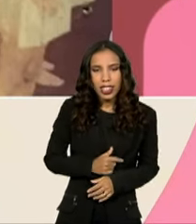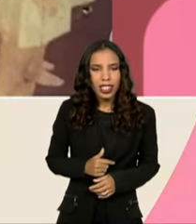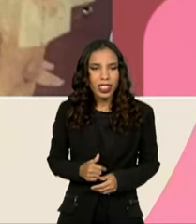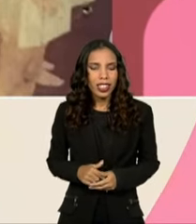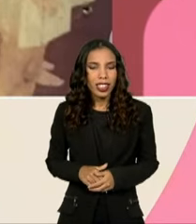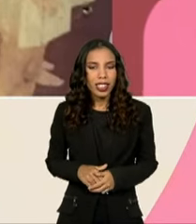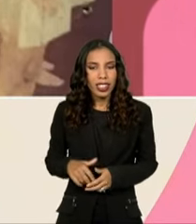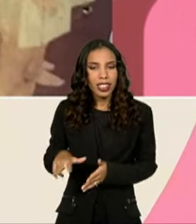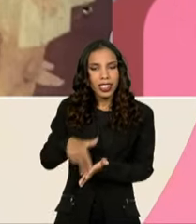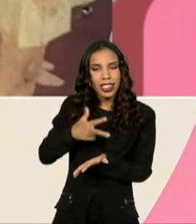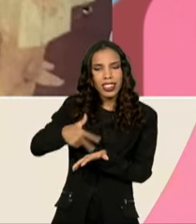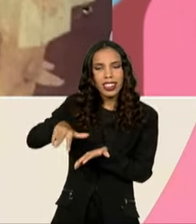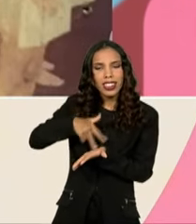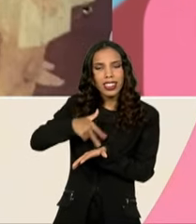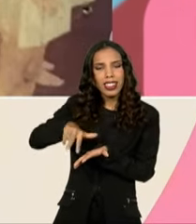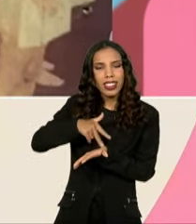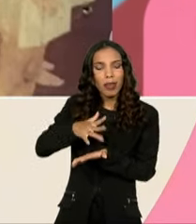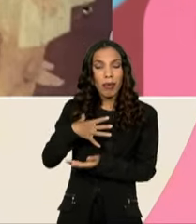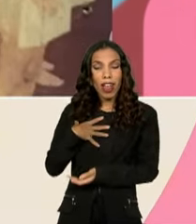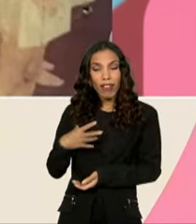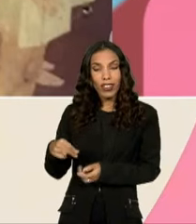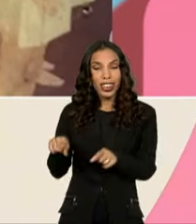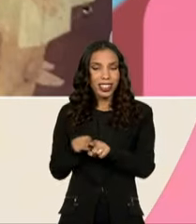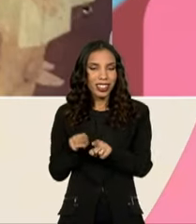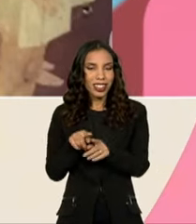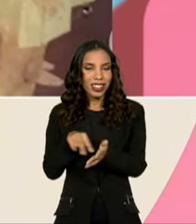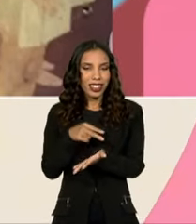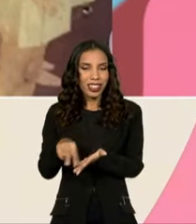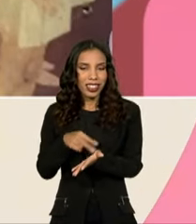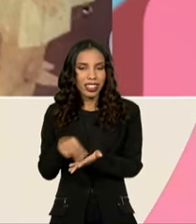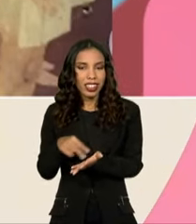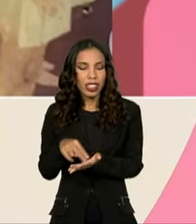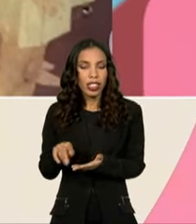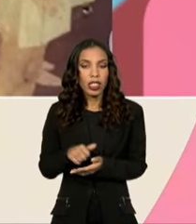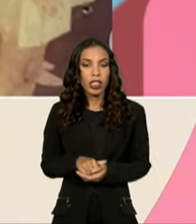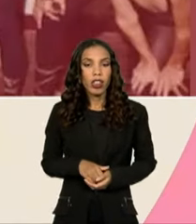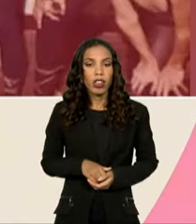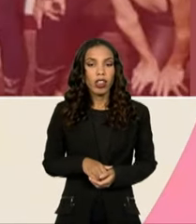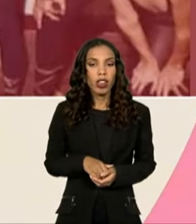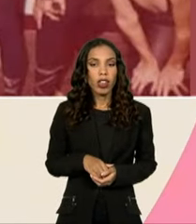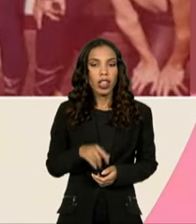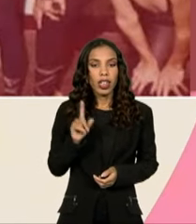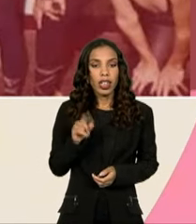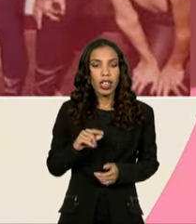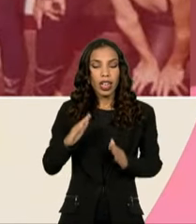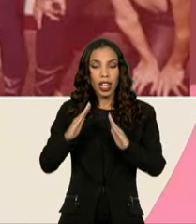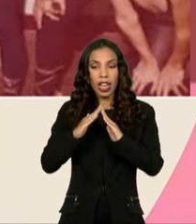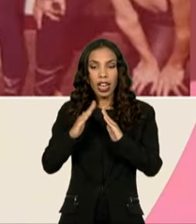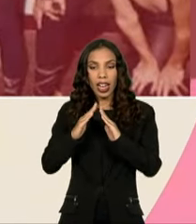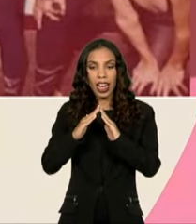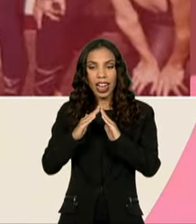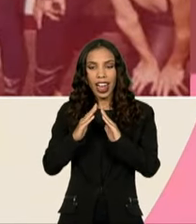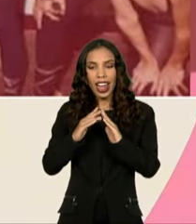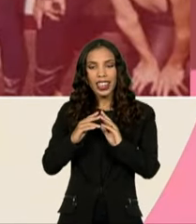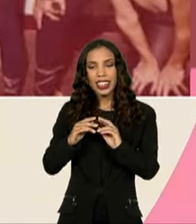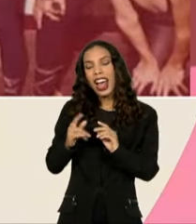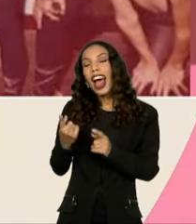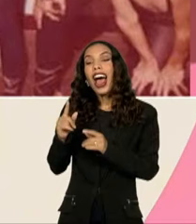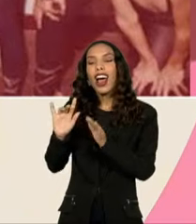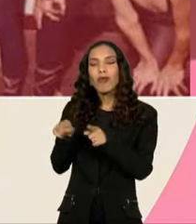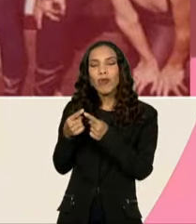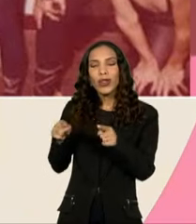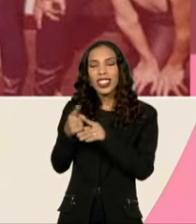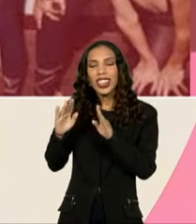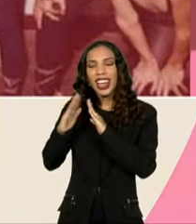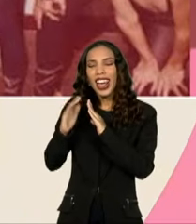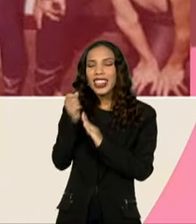gente. Minha dançarina, minha filha. Ali era a porta do Vinícius, era uma casa muito engraçada. As minhas alunas. Olha as